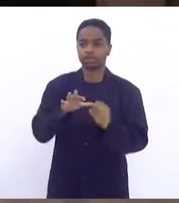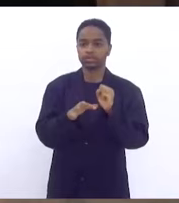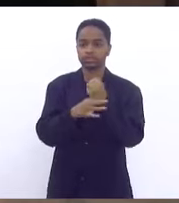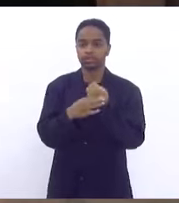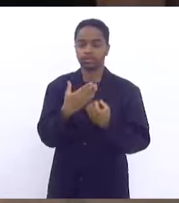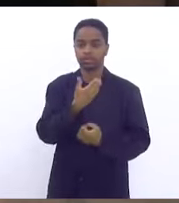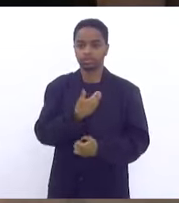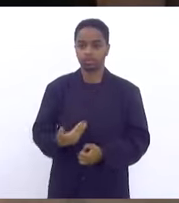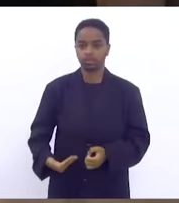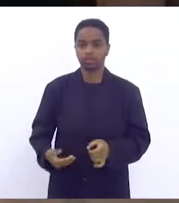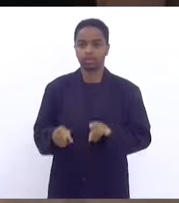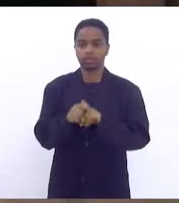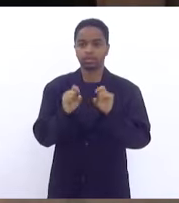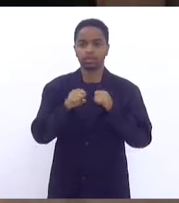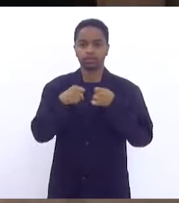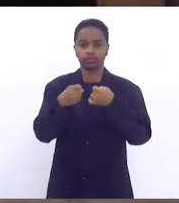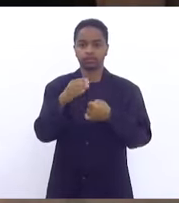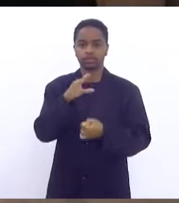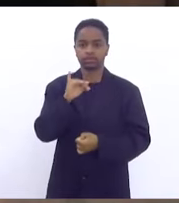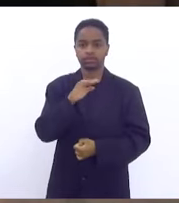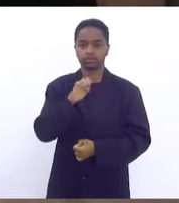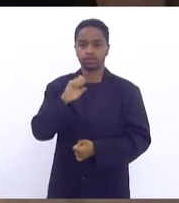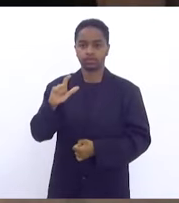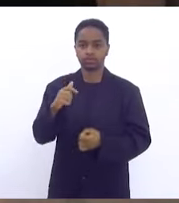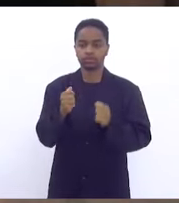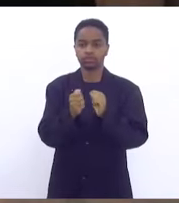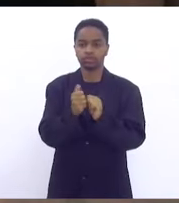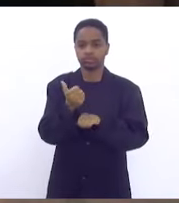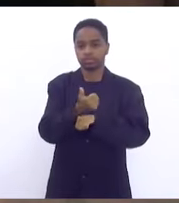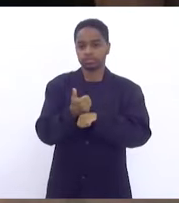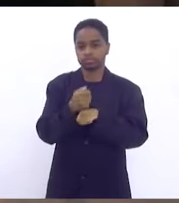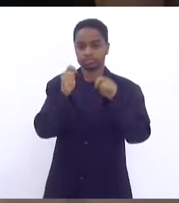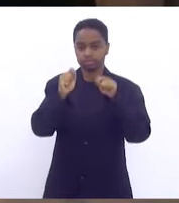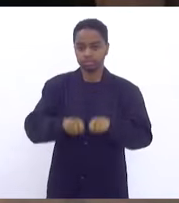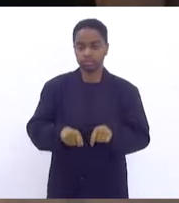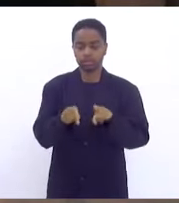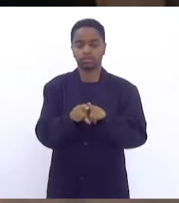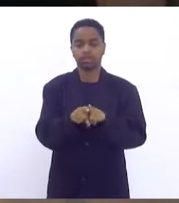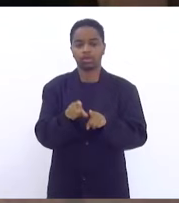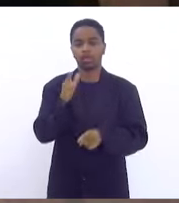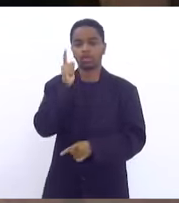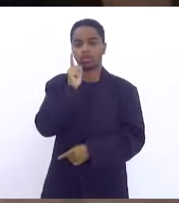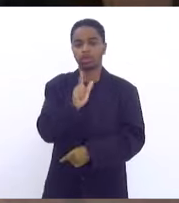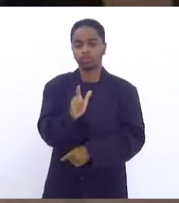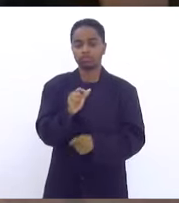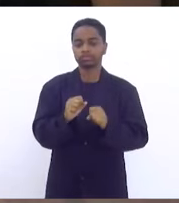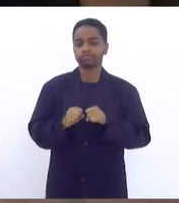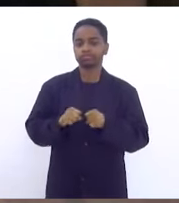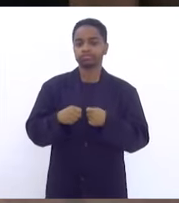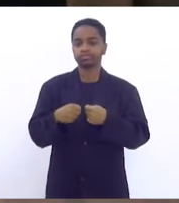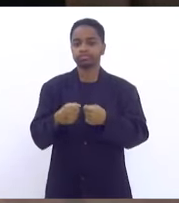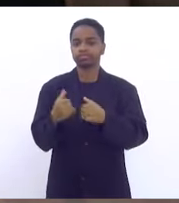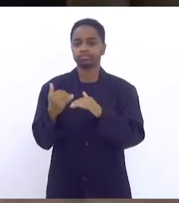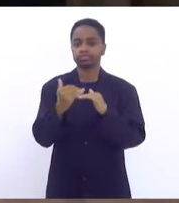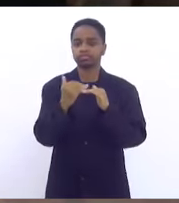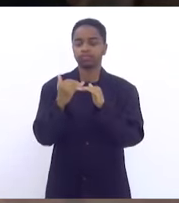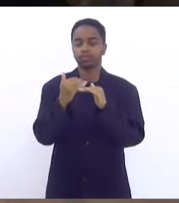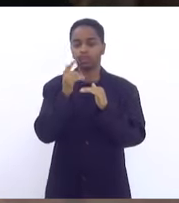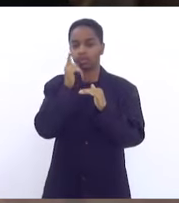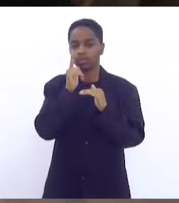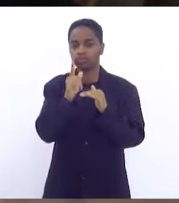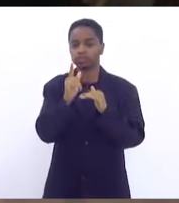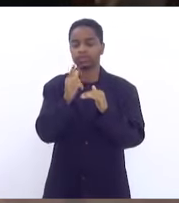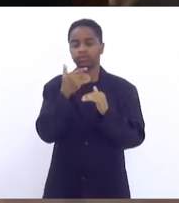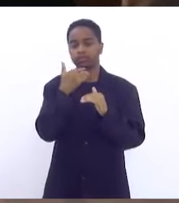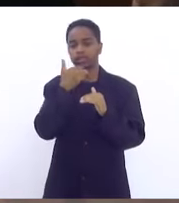defesa civil, de profissionais competentes e que possam, de forma dedicada, equalizar essa grave